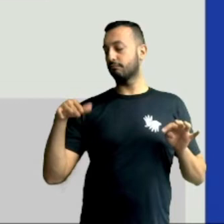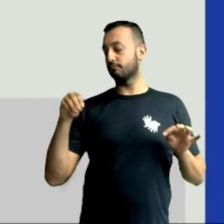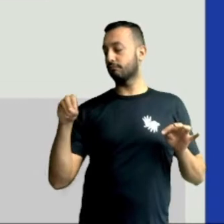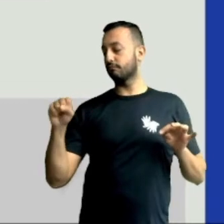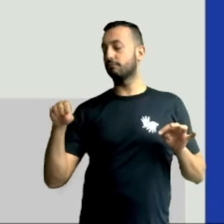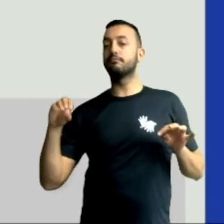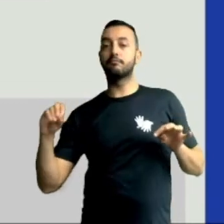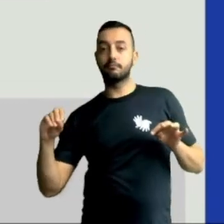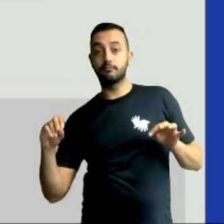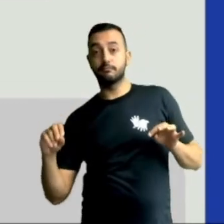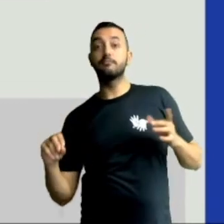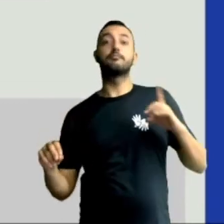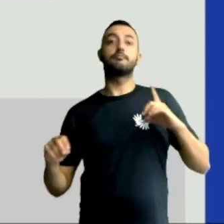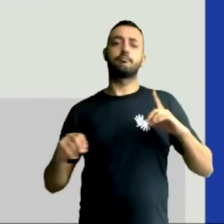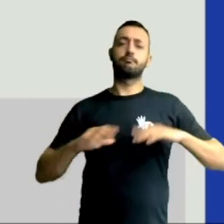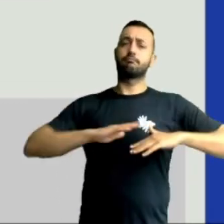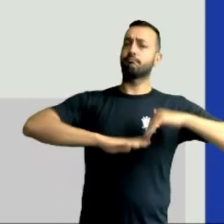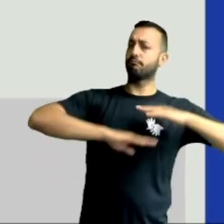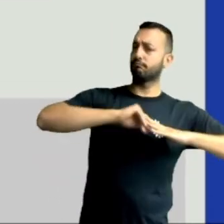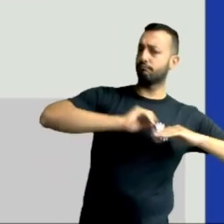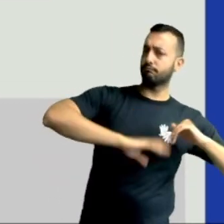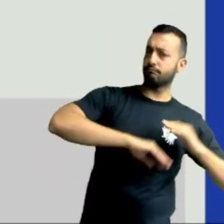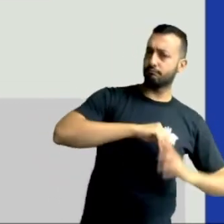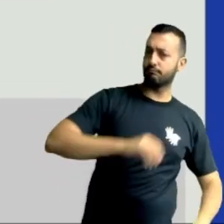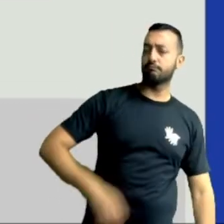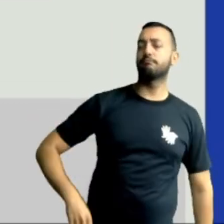charmoso. Quem tem habilidade,